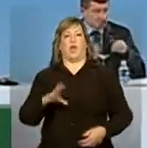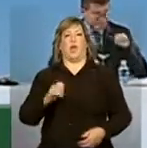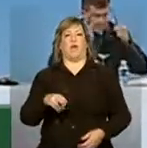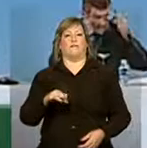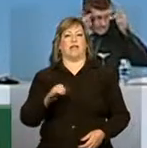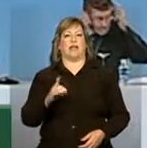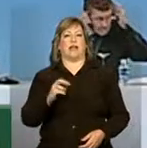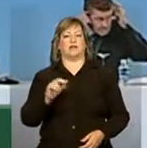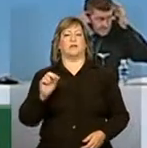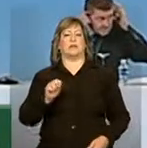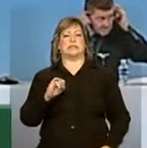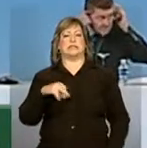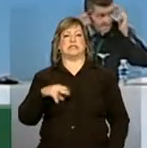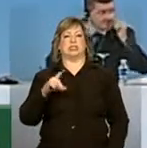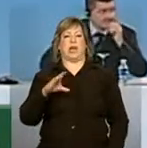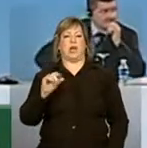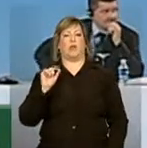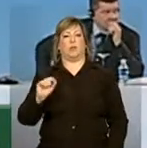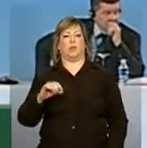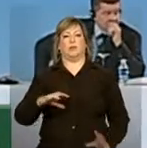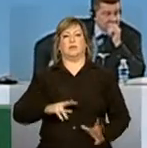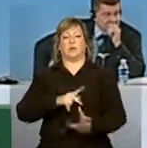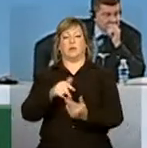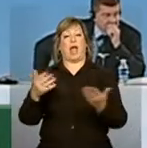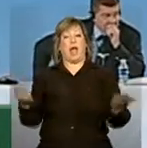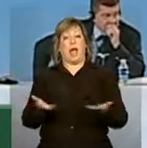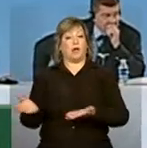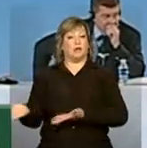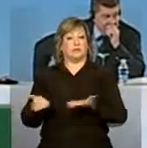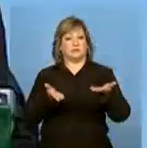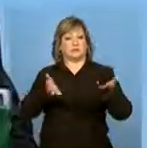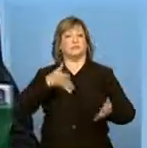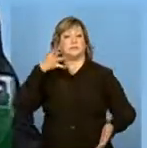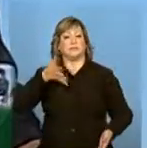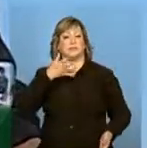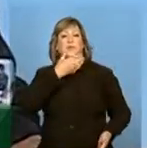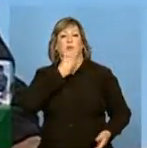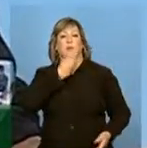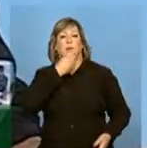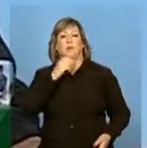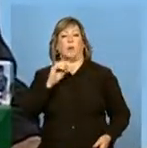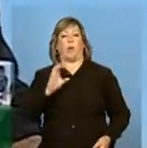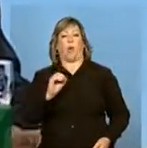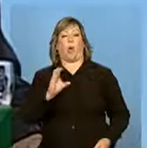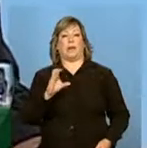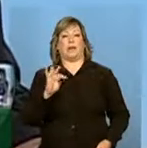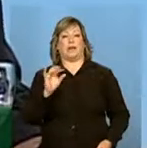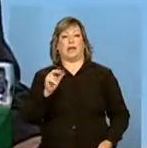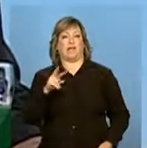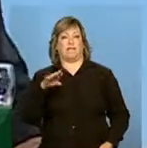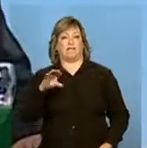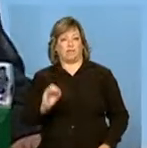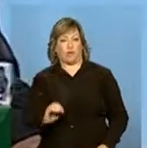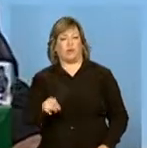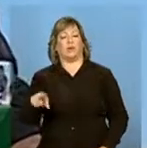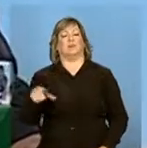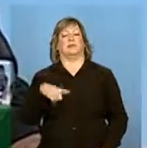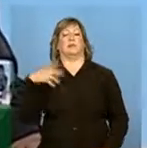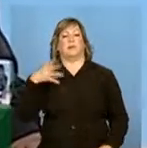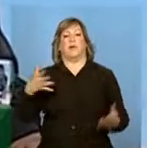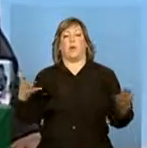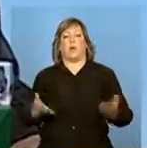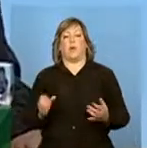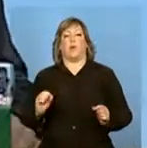Sindical Internacional. Eu gostaria agora de dar a palavra ao senhor Octavio Carvajal Bustamante,